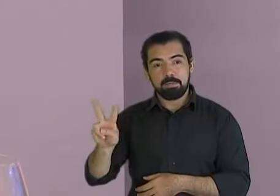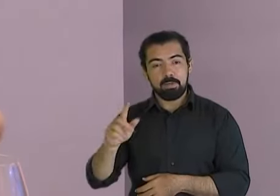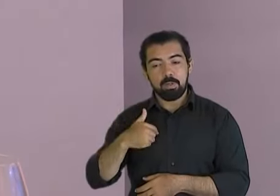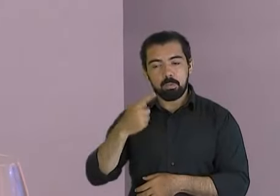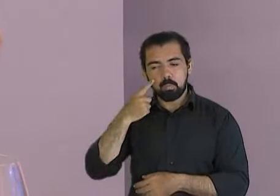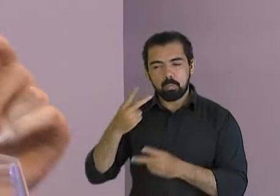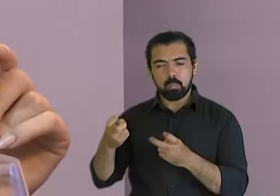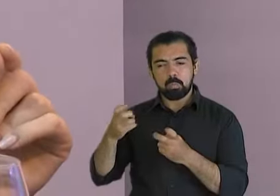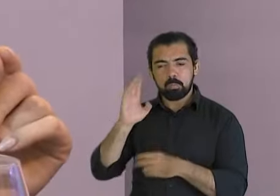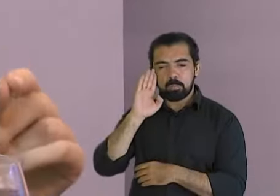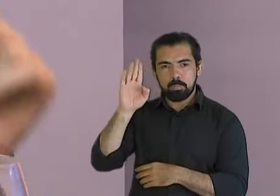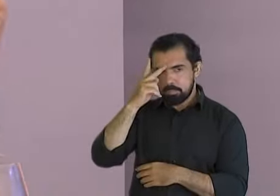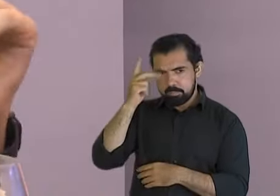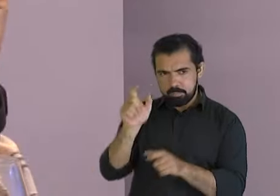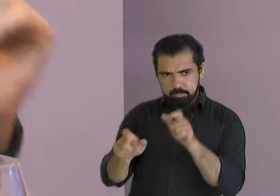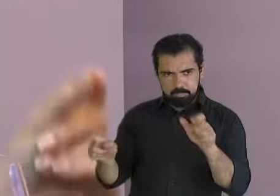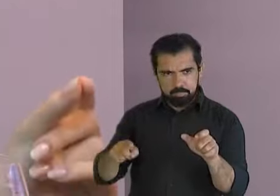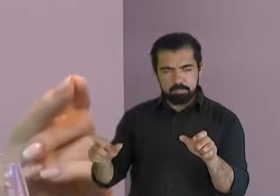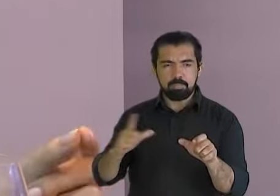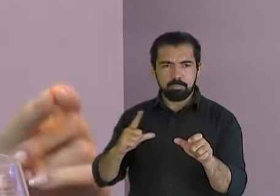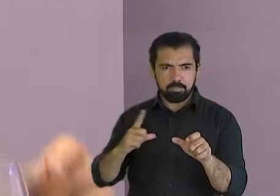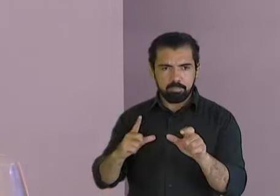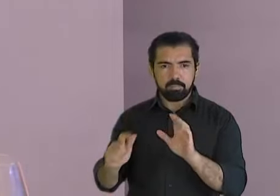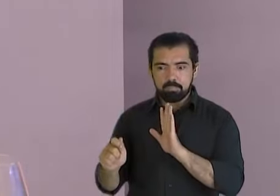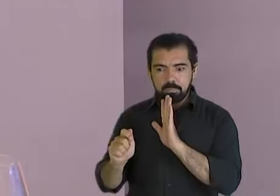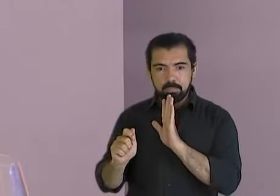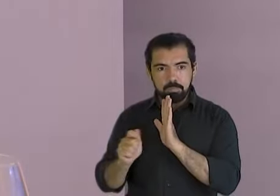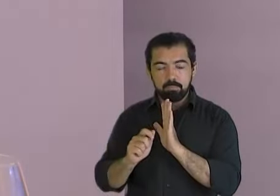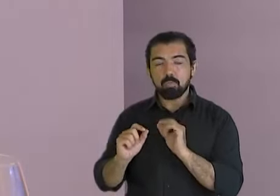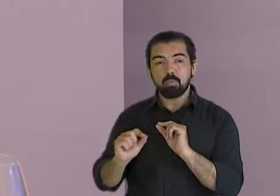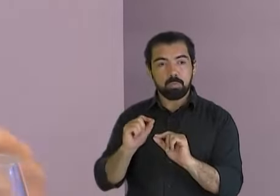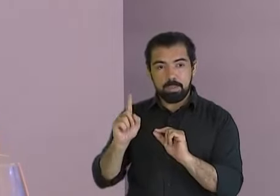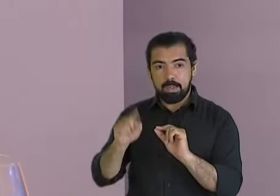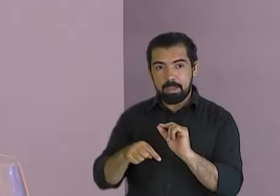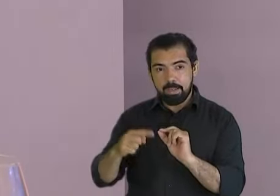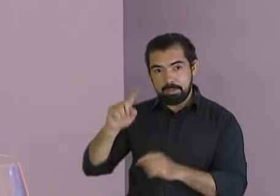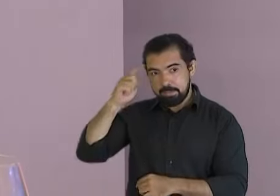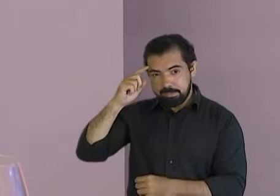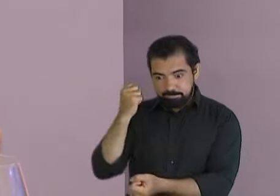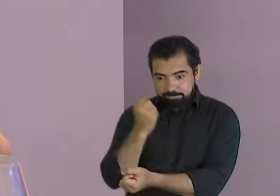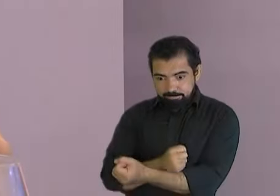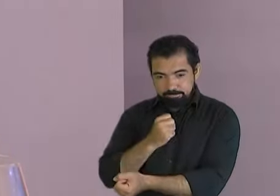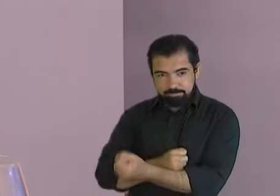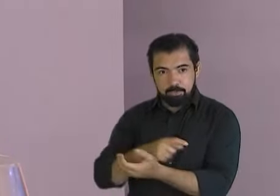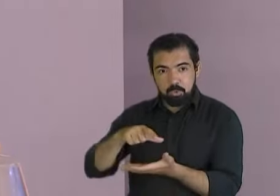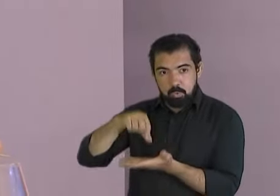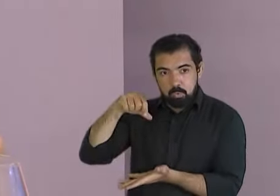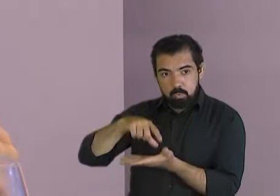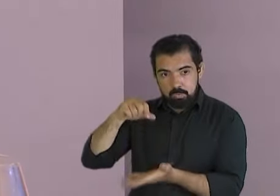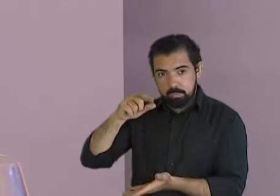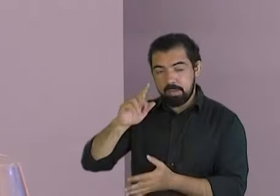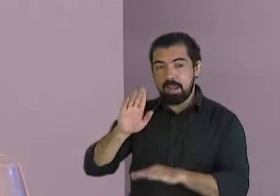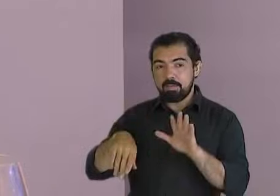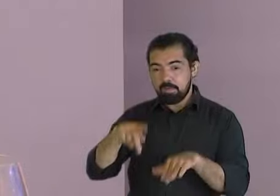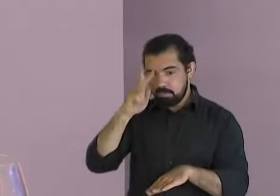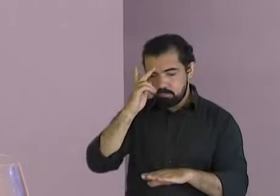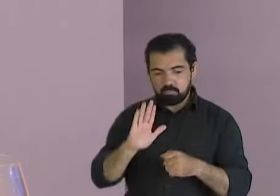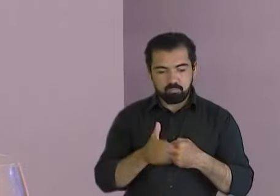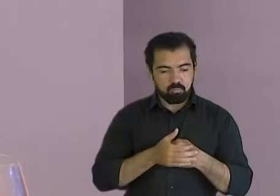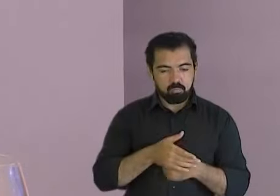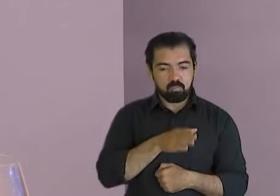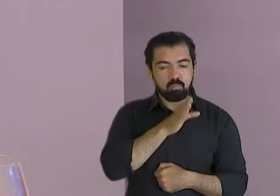principalmente de pessoas com a questão da dependência em jogos, porque como é algo velado de alguma forma, não que a questão